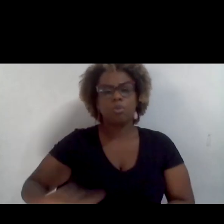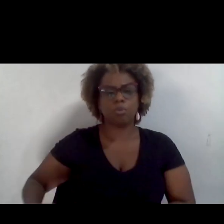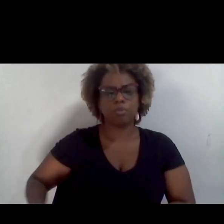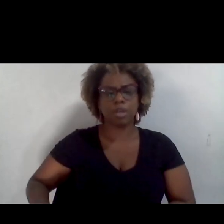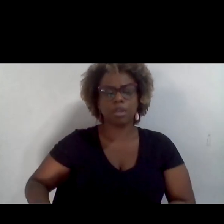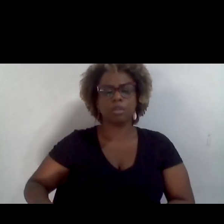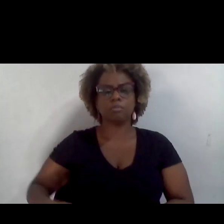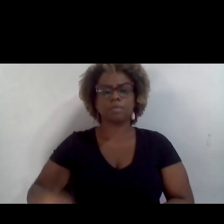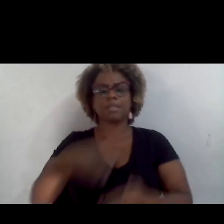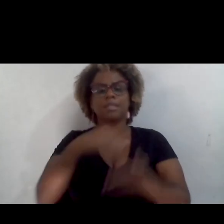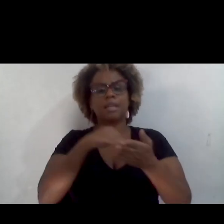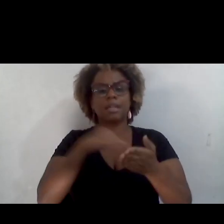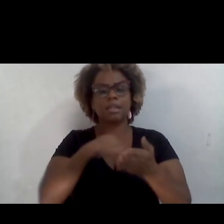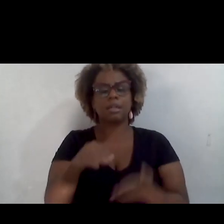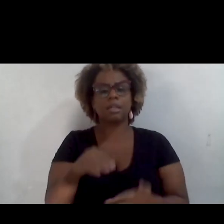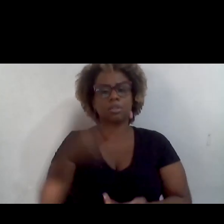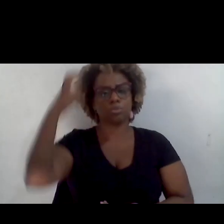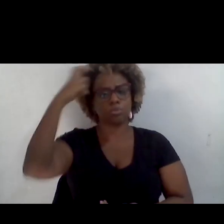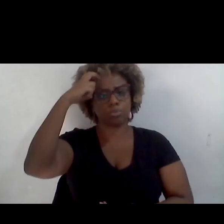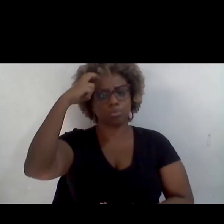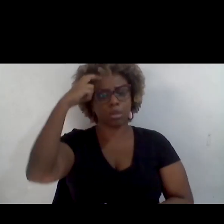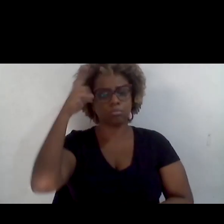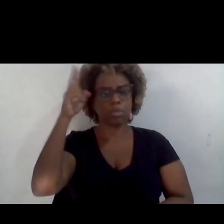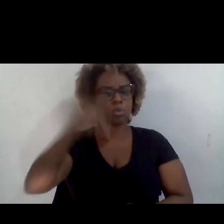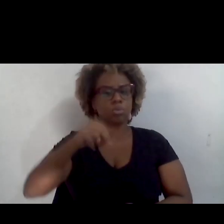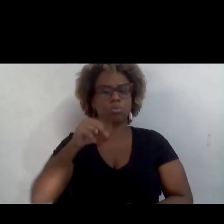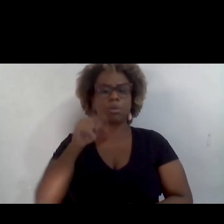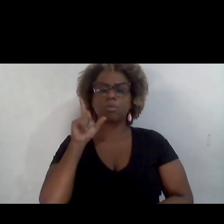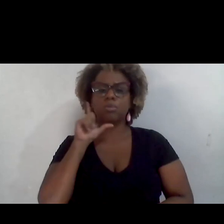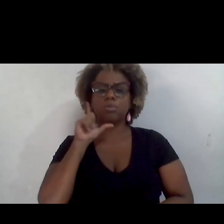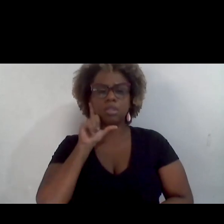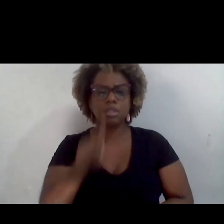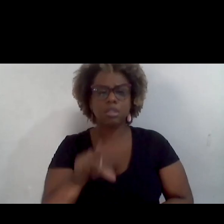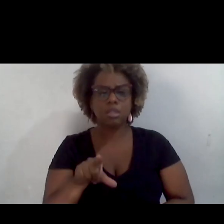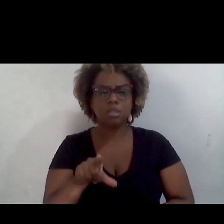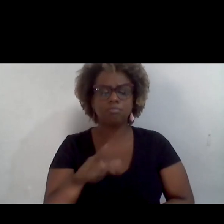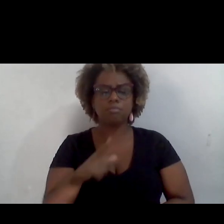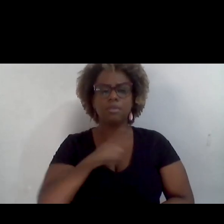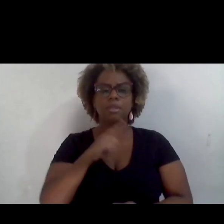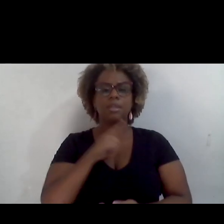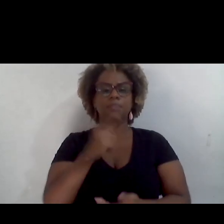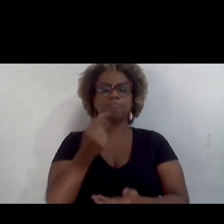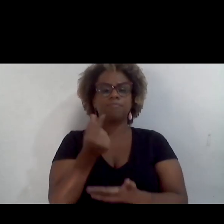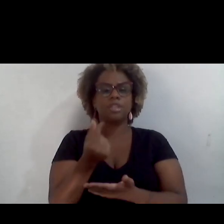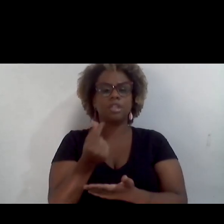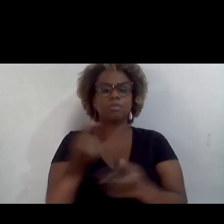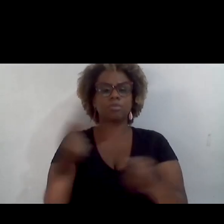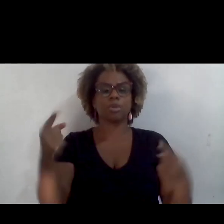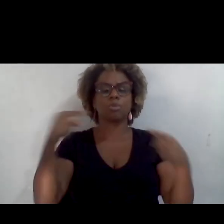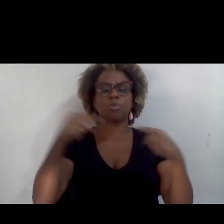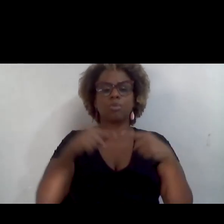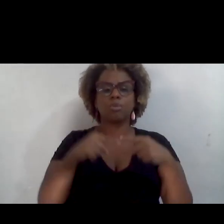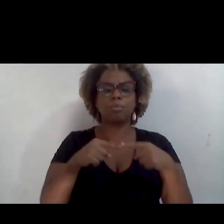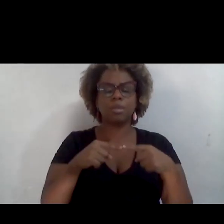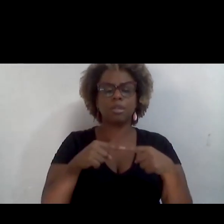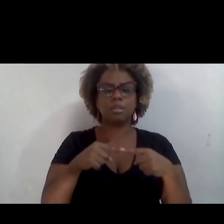de Cultura. Nós nunca conseguimos ter um orçamento condizente com a importância da pasta. Isso, para mim,